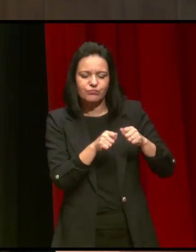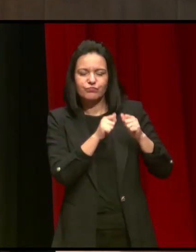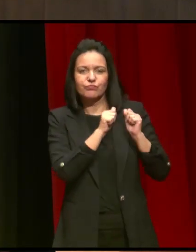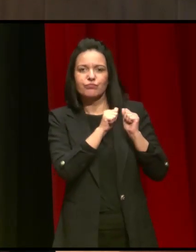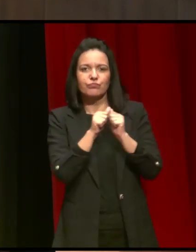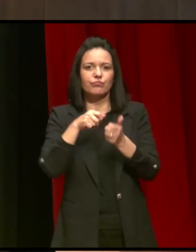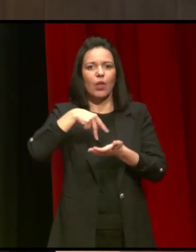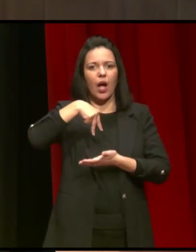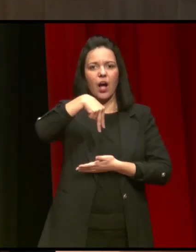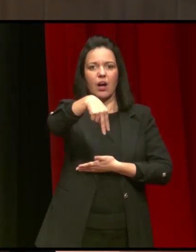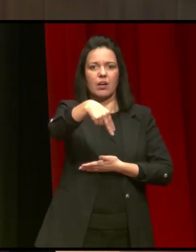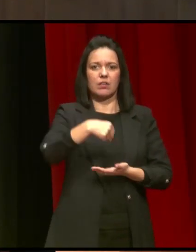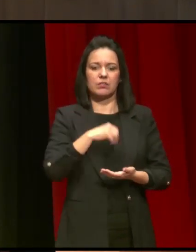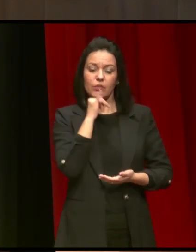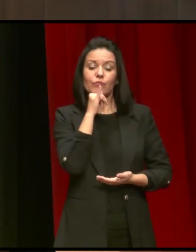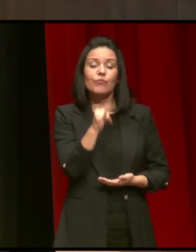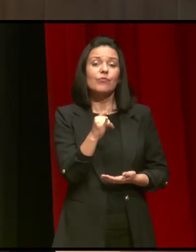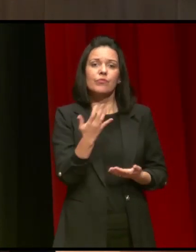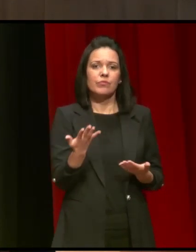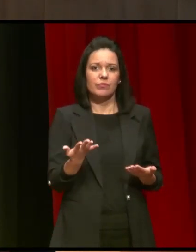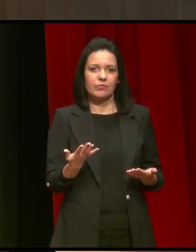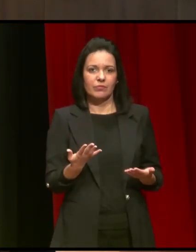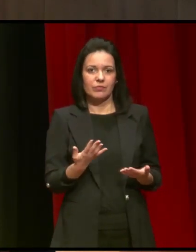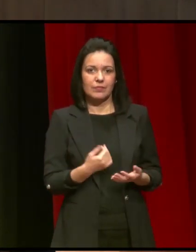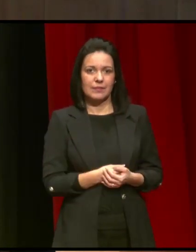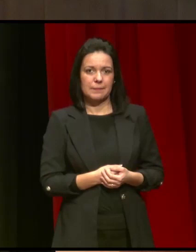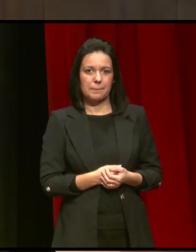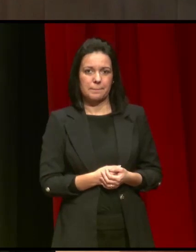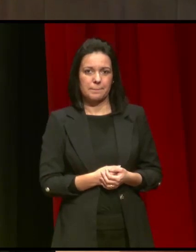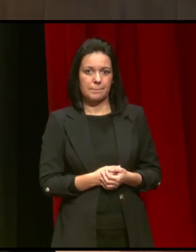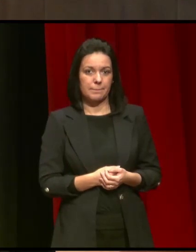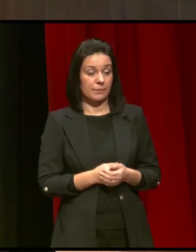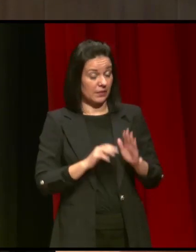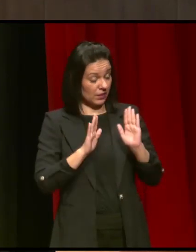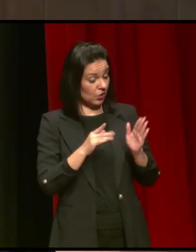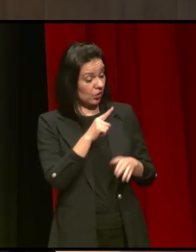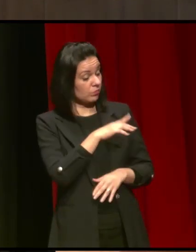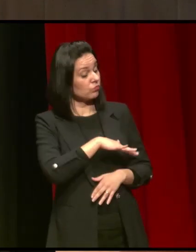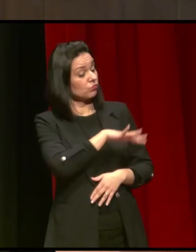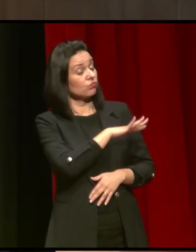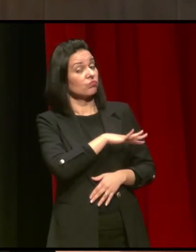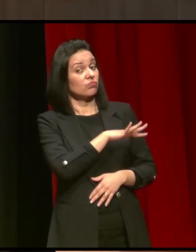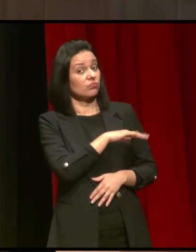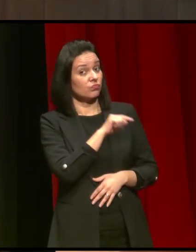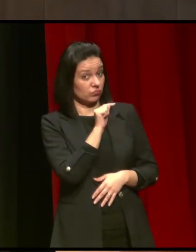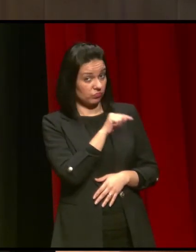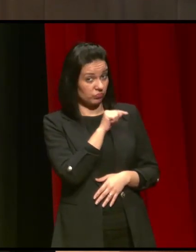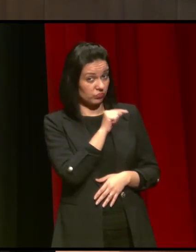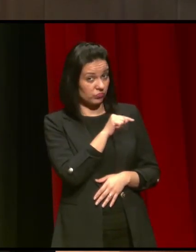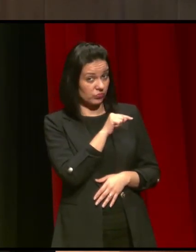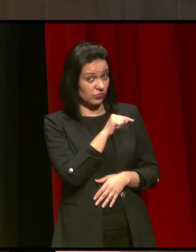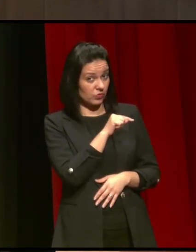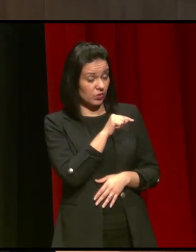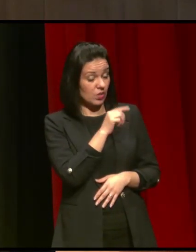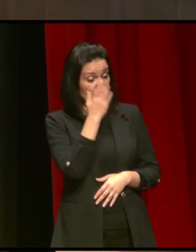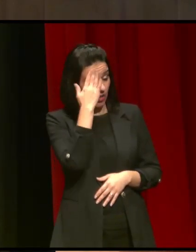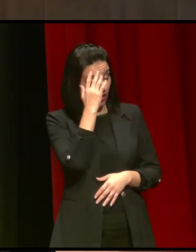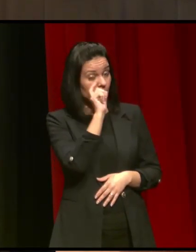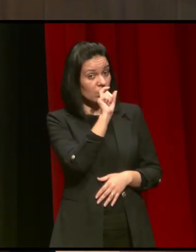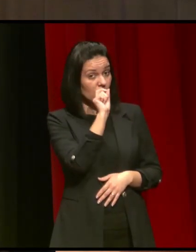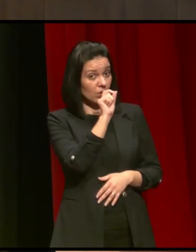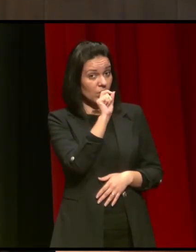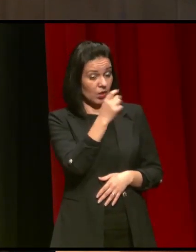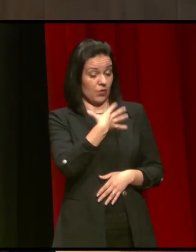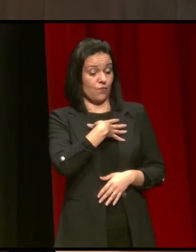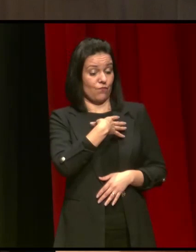Mas, isto é para que vocês, falando para os escribas, isso é para que vocês saibam que o Filho do Homem